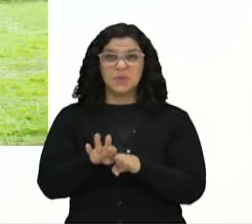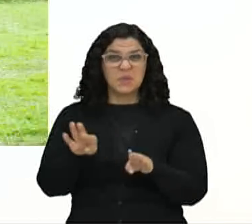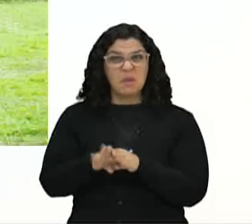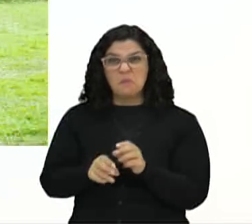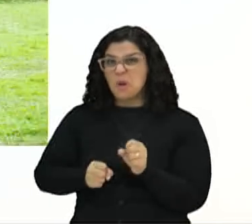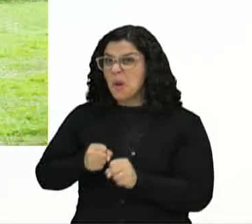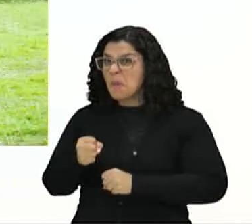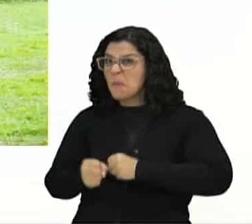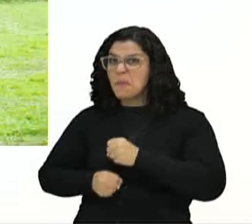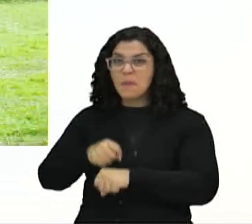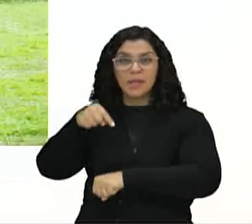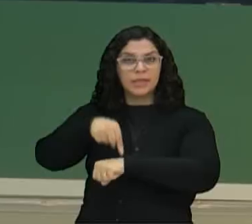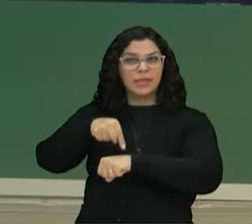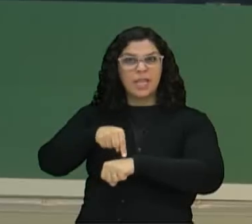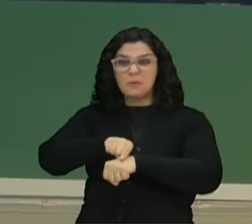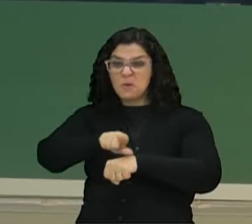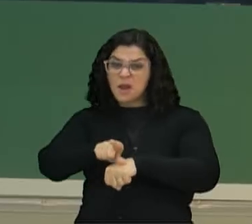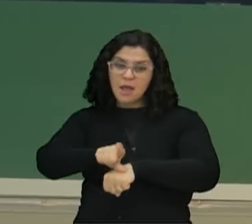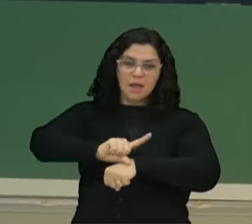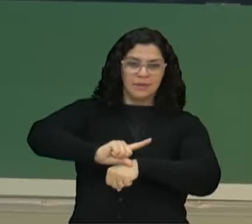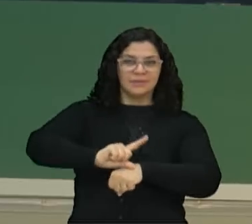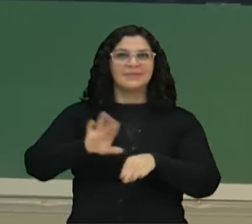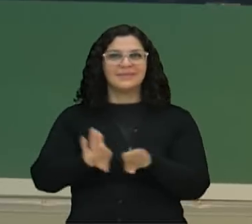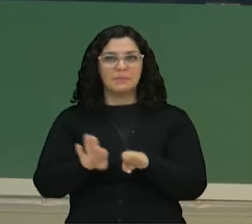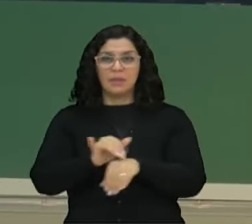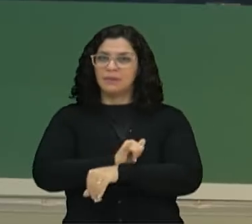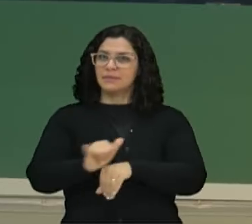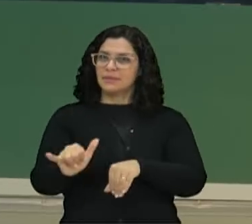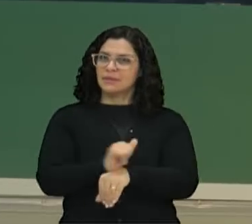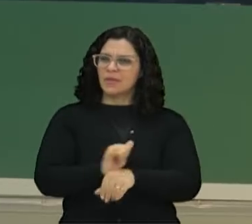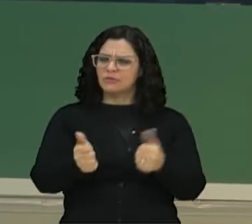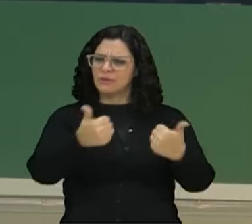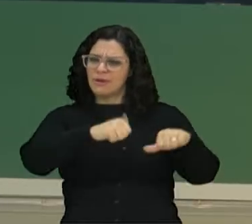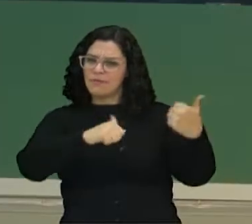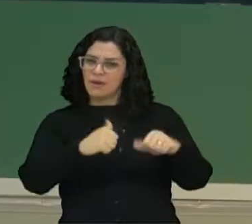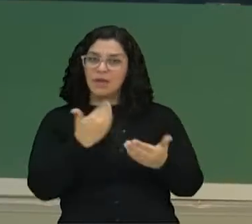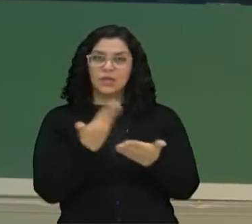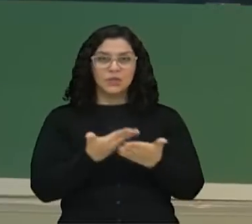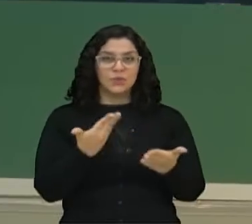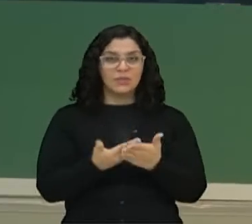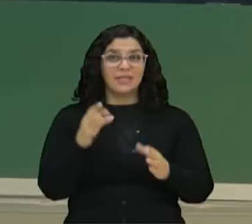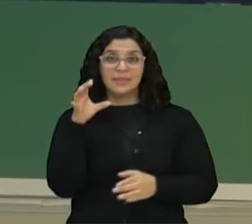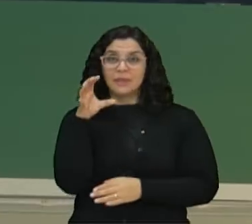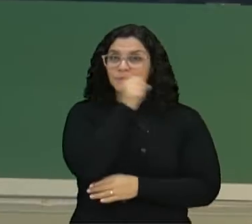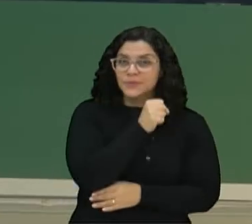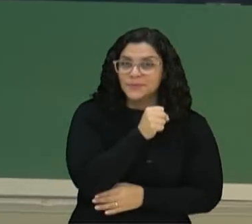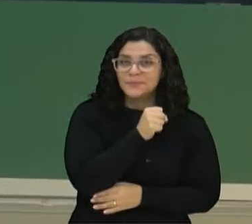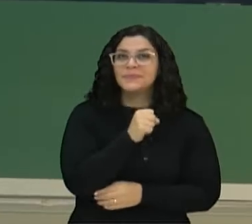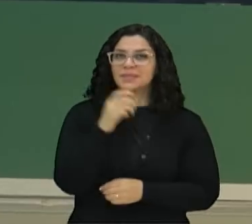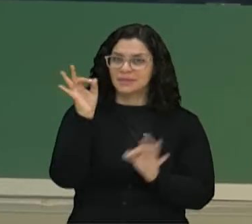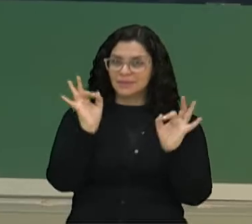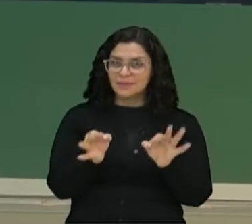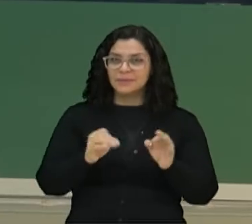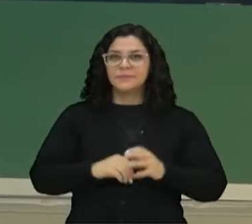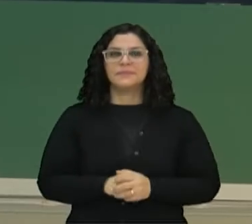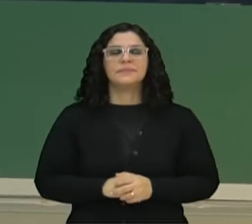constante contra o tempo. Então, precisa ter as estratégias, analisar, estudar e ser rápido, tá